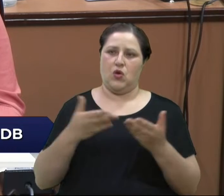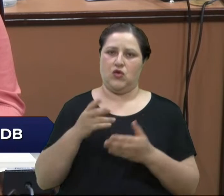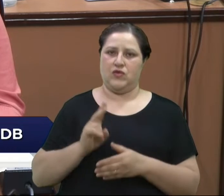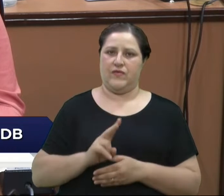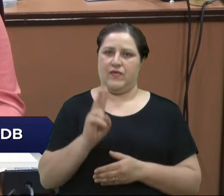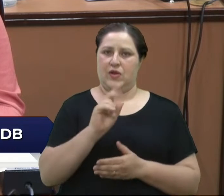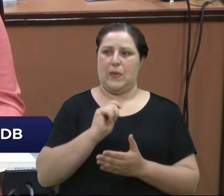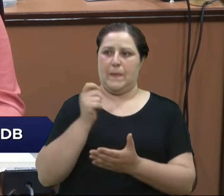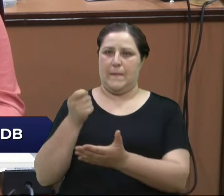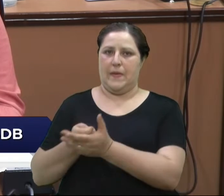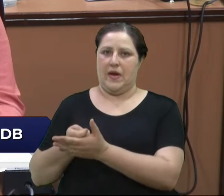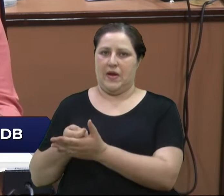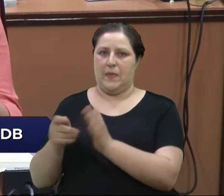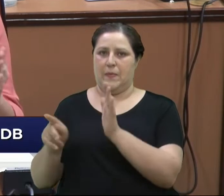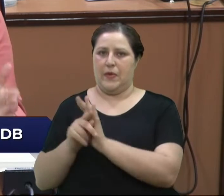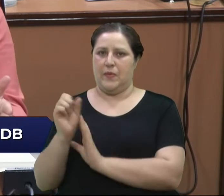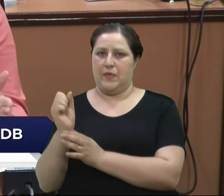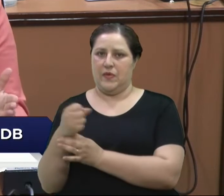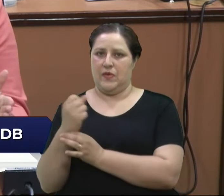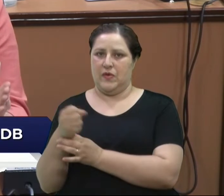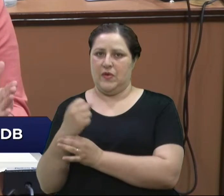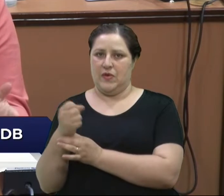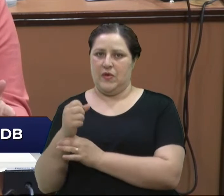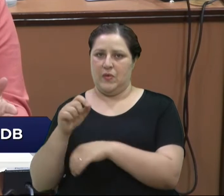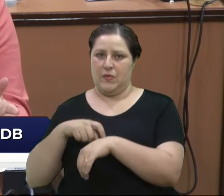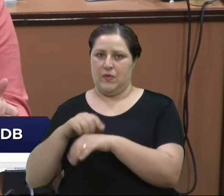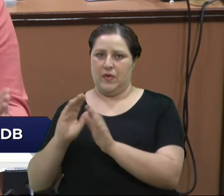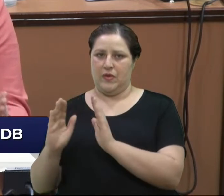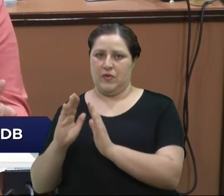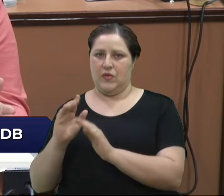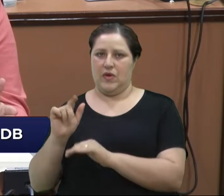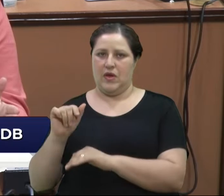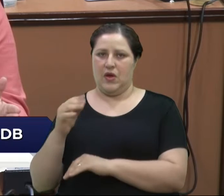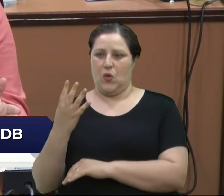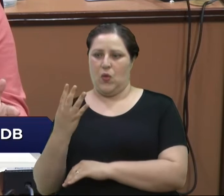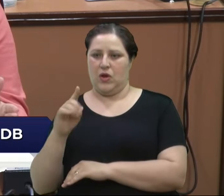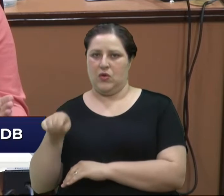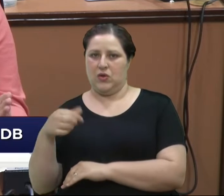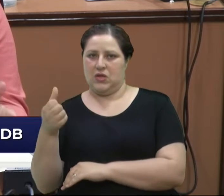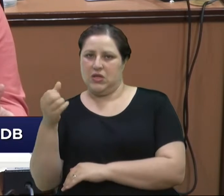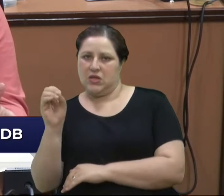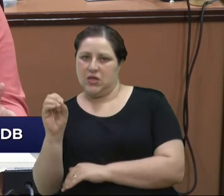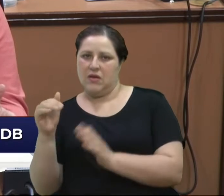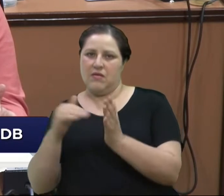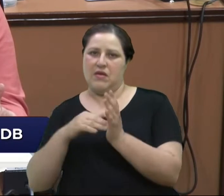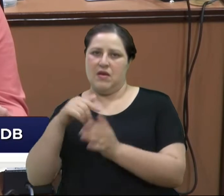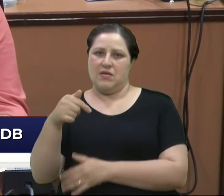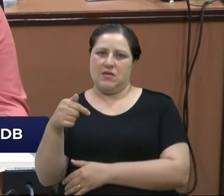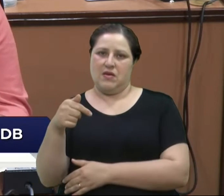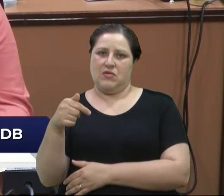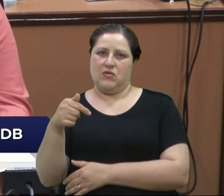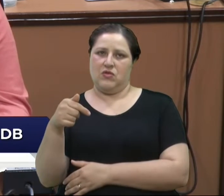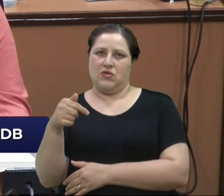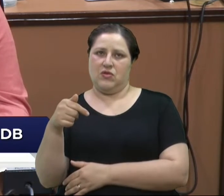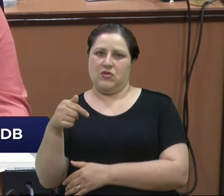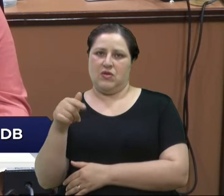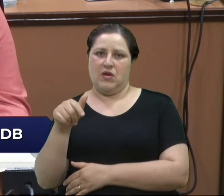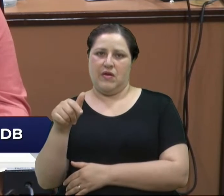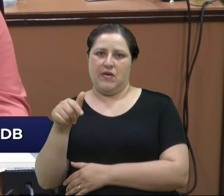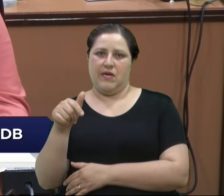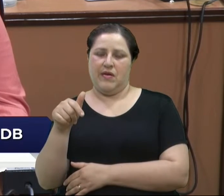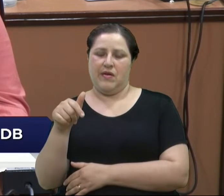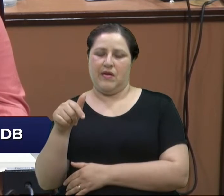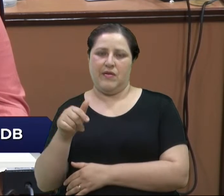pelas sessões de fisioterapia, eles variam do valor de R$ 4,60 a R$ 7. É um valor